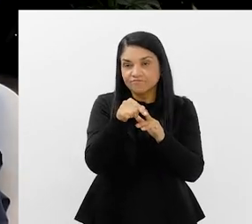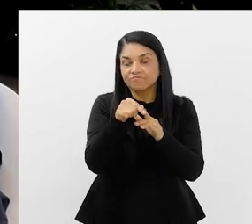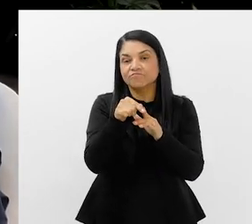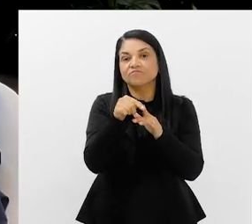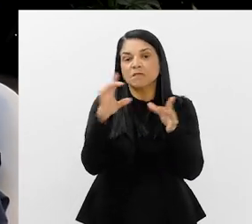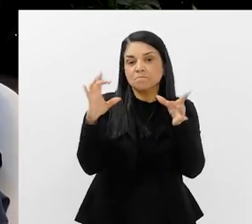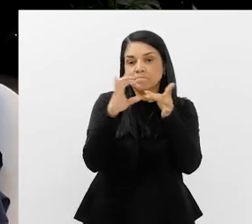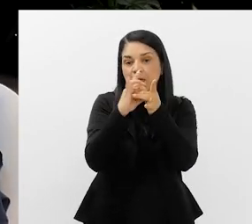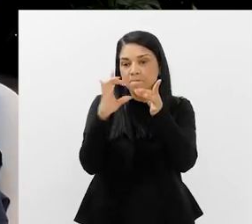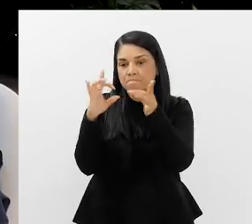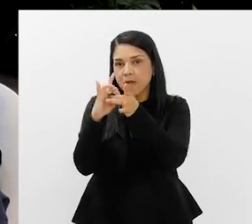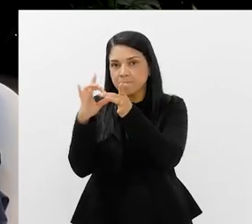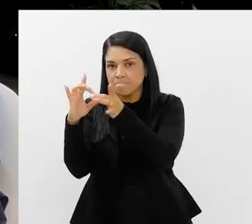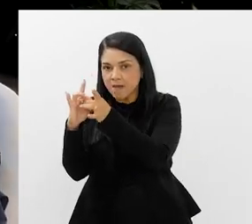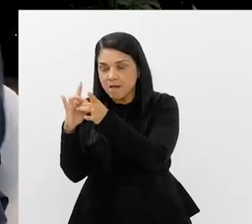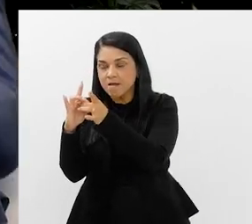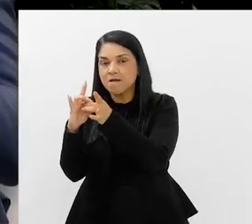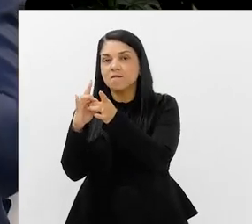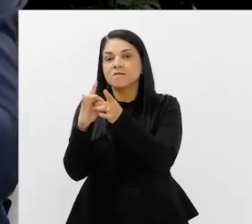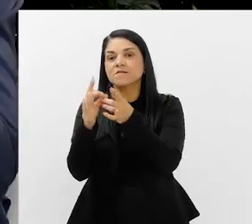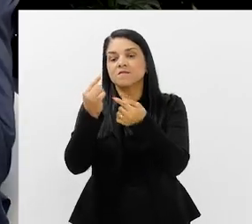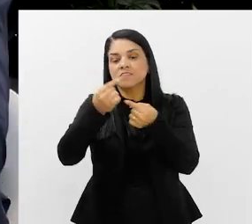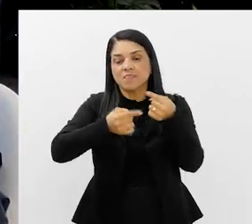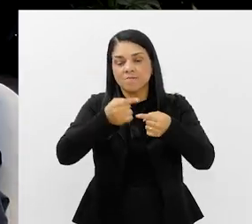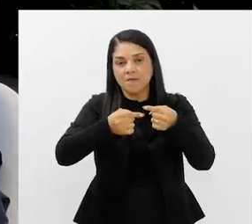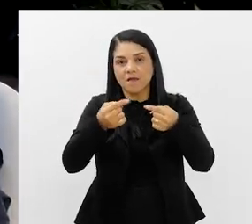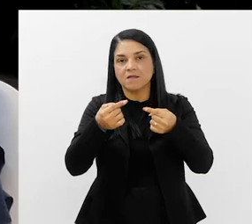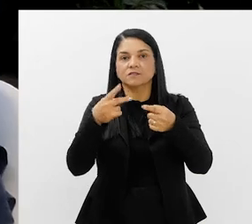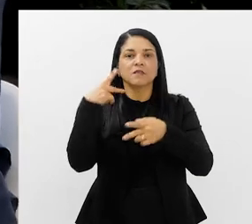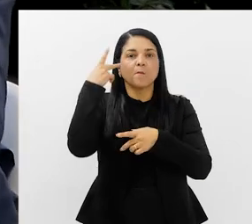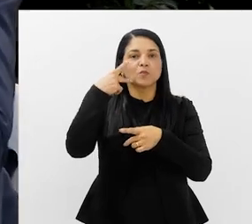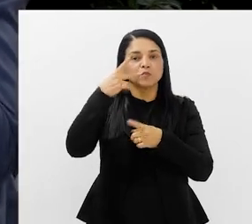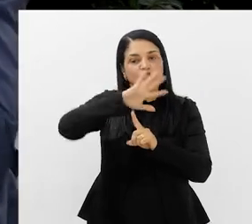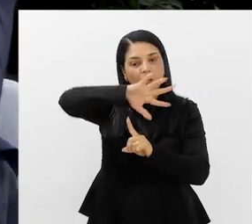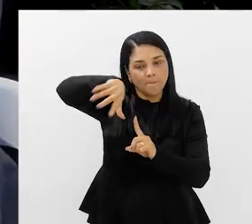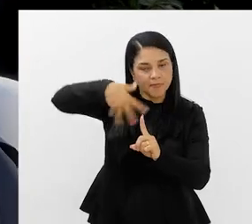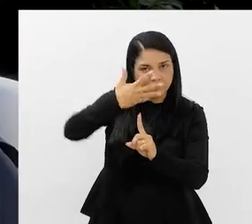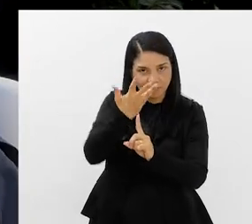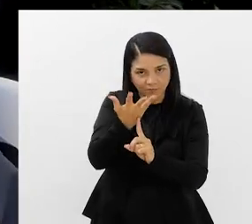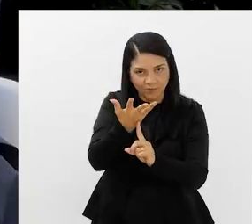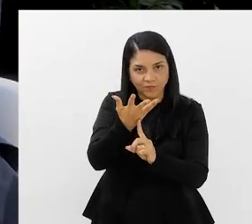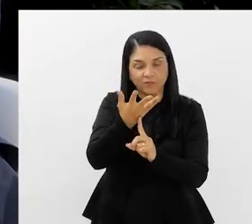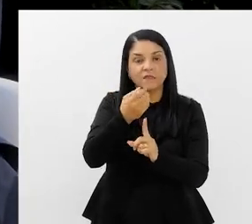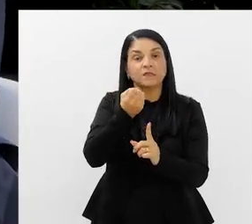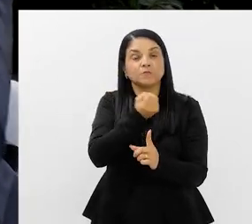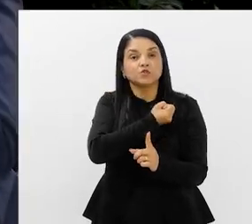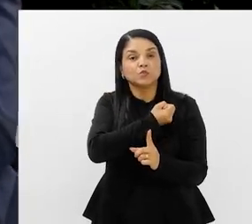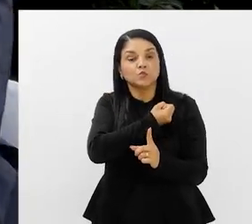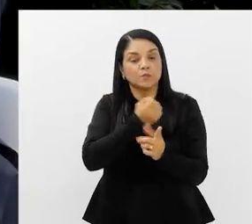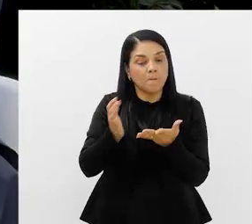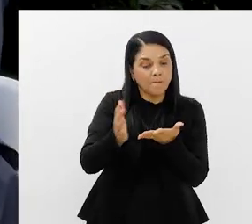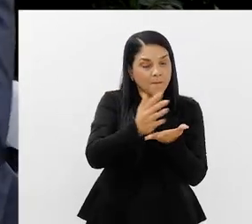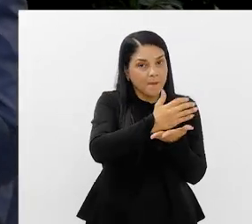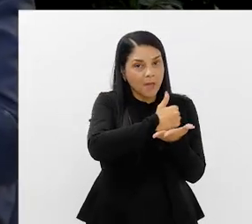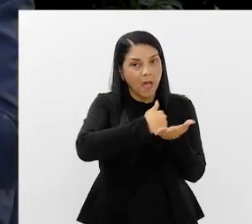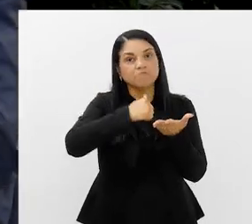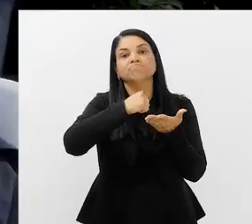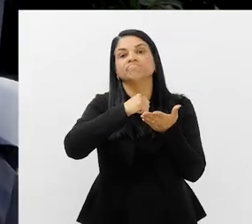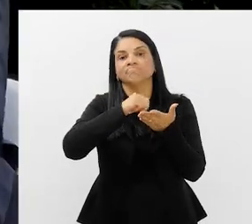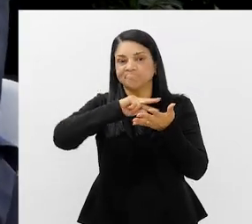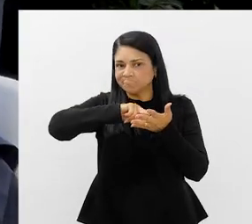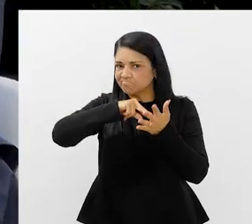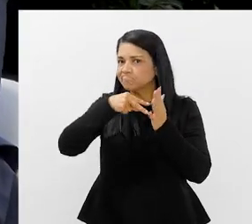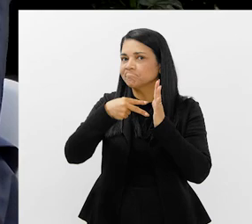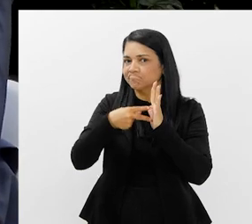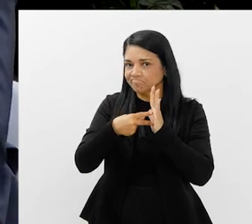né, e que acabaram parametrizando e norteando esse debate a respeito da política ambiental. Sim. A gente tem números, inclusive,